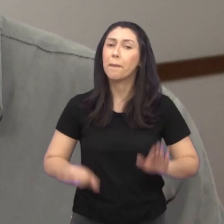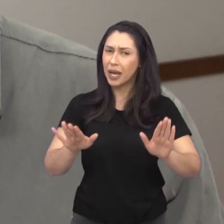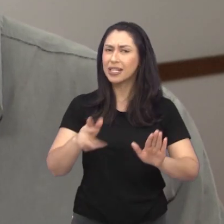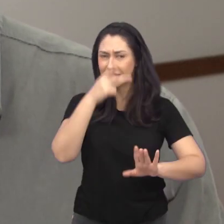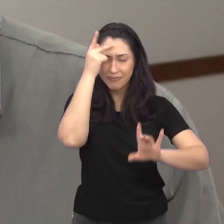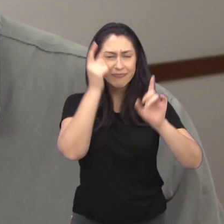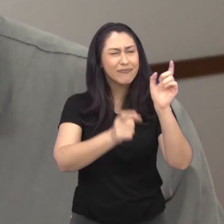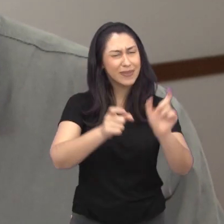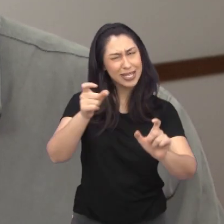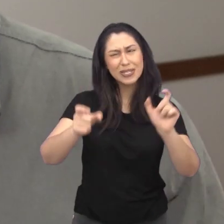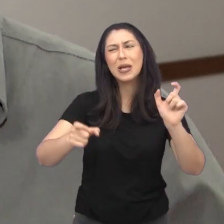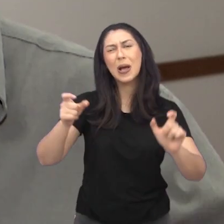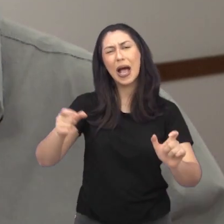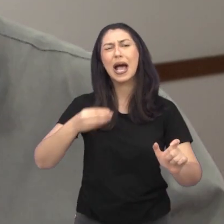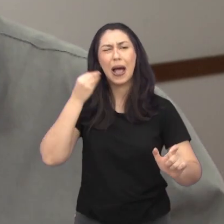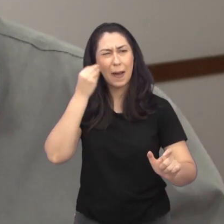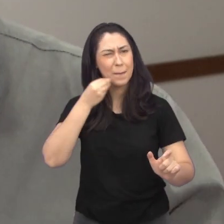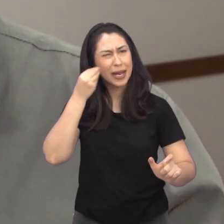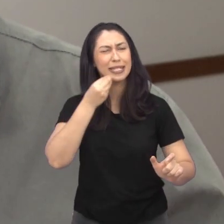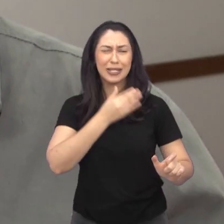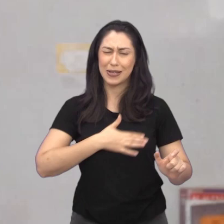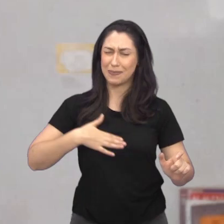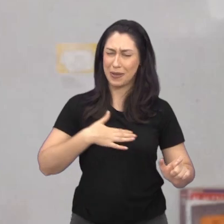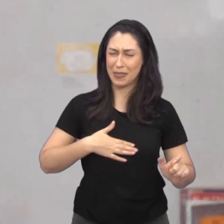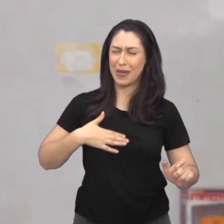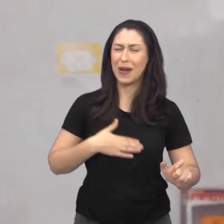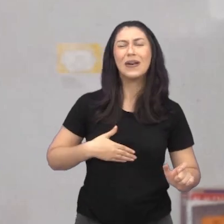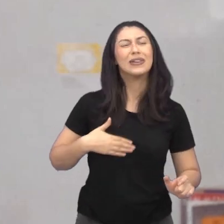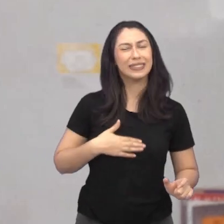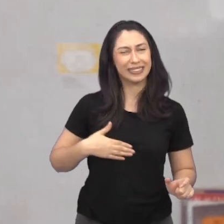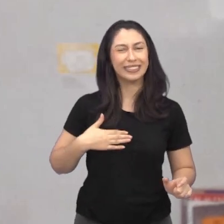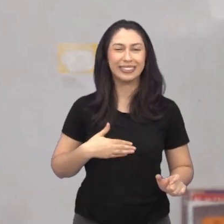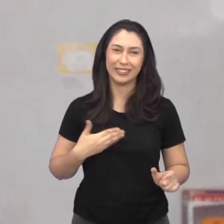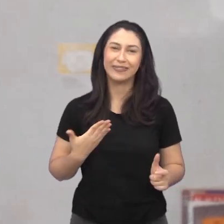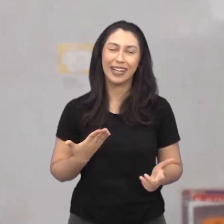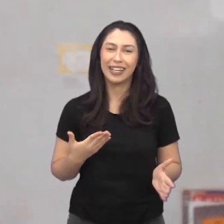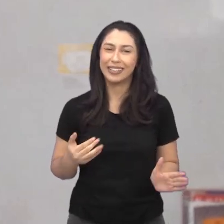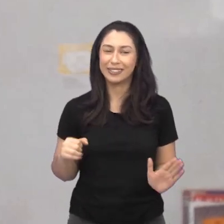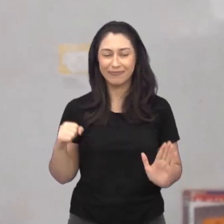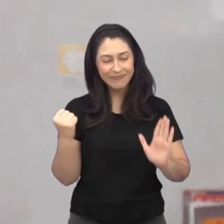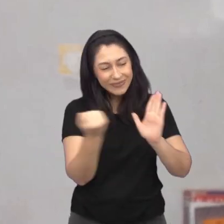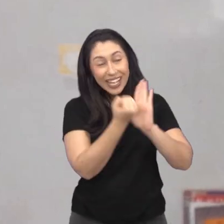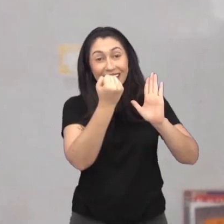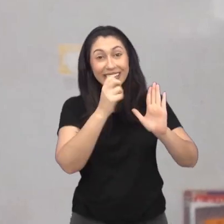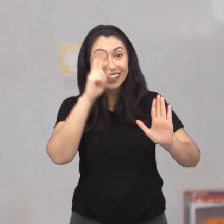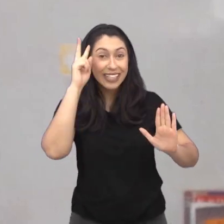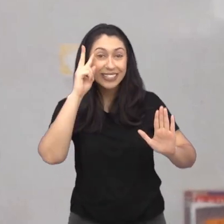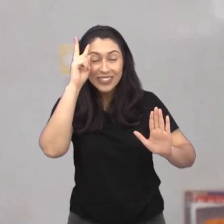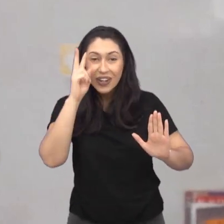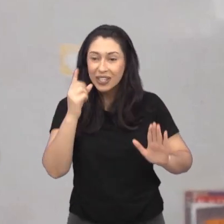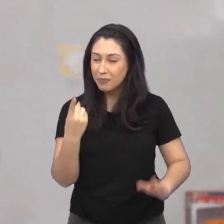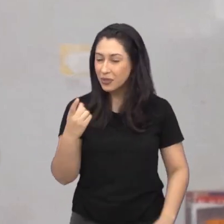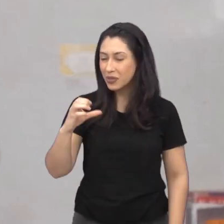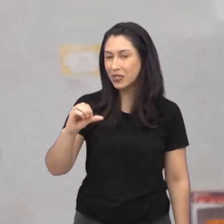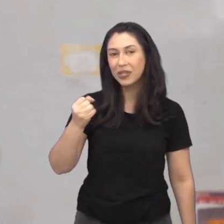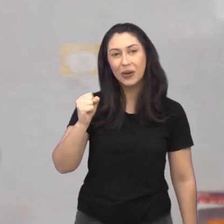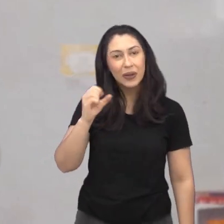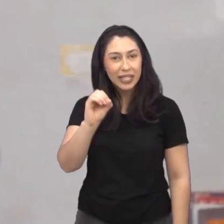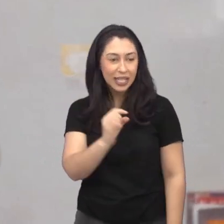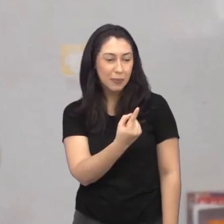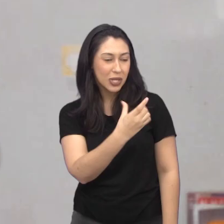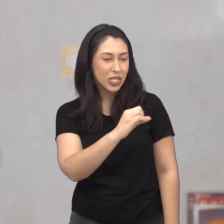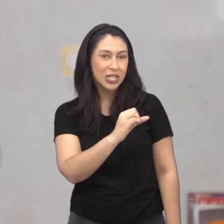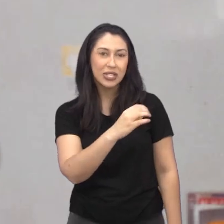eu tive muito prazer, assim, de participar da história dessa época dos anos 80, 90, foi